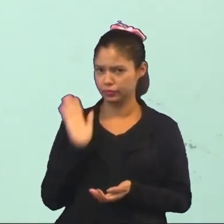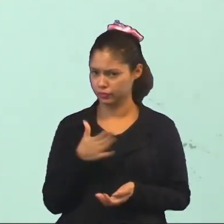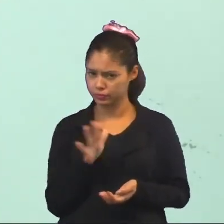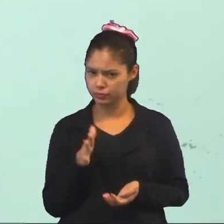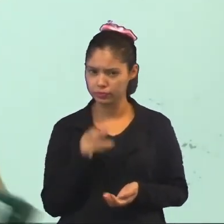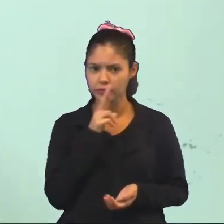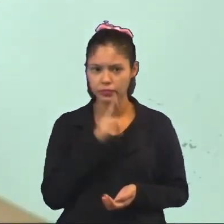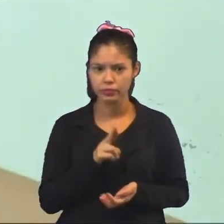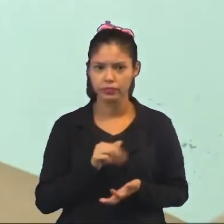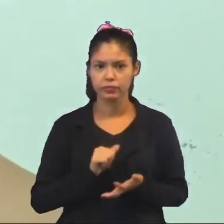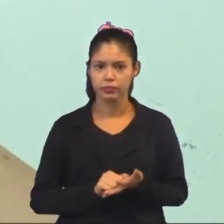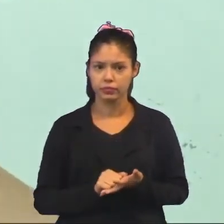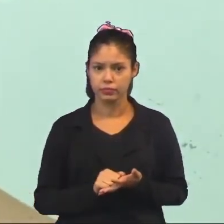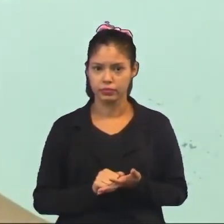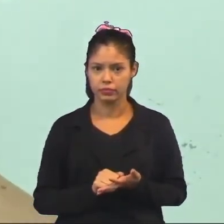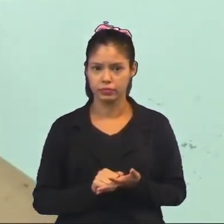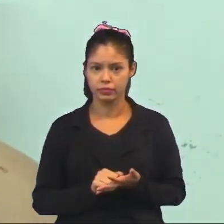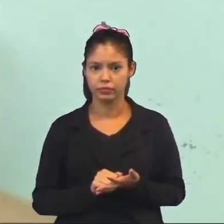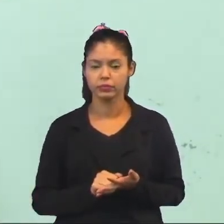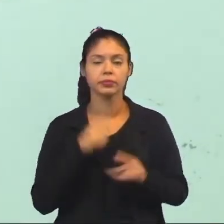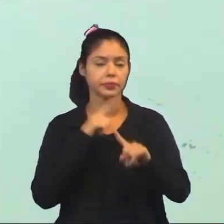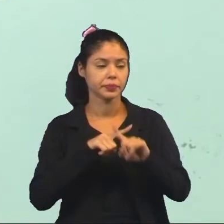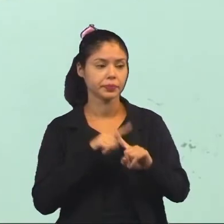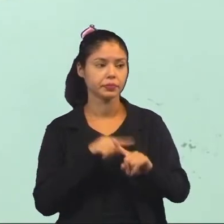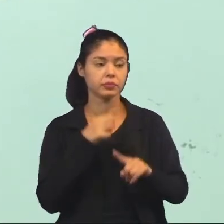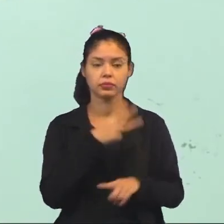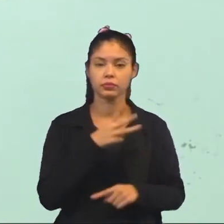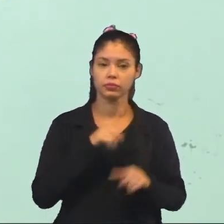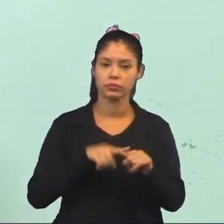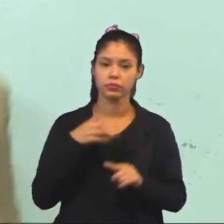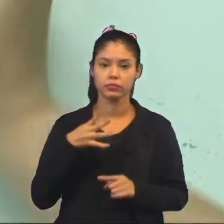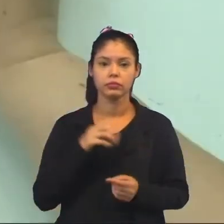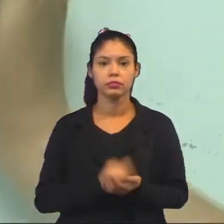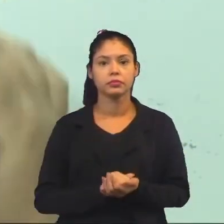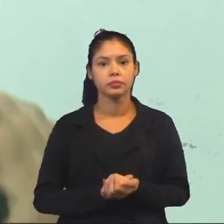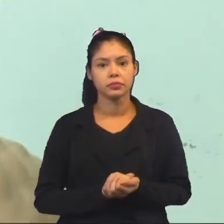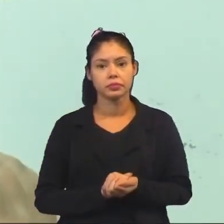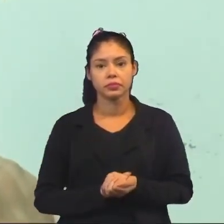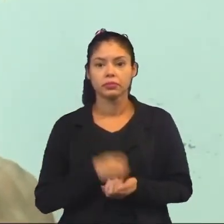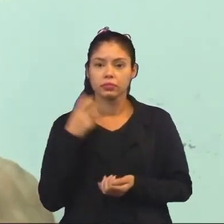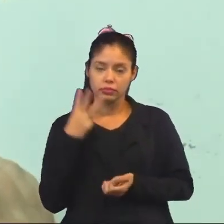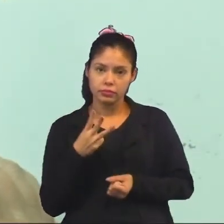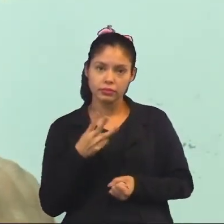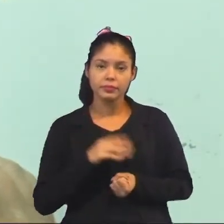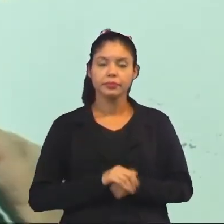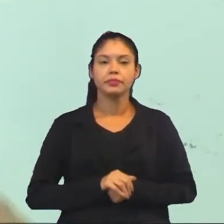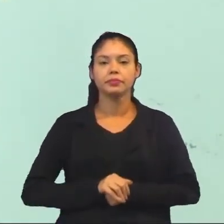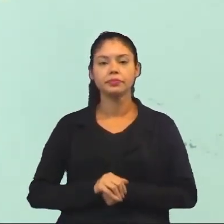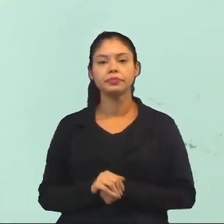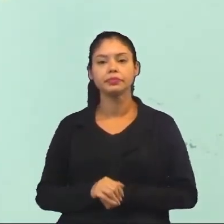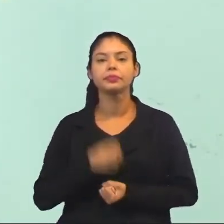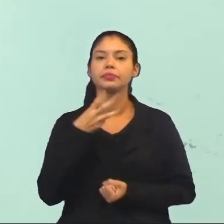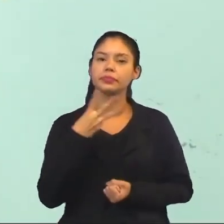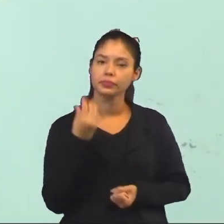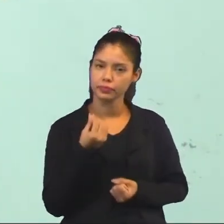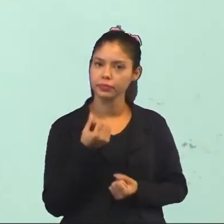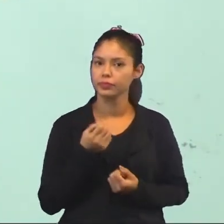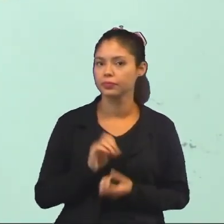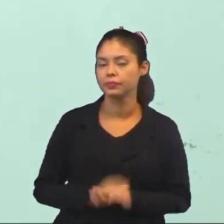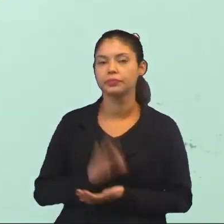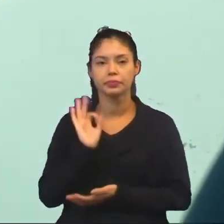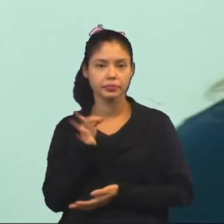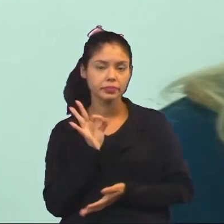cálculo direitinho? Primeiro multiplica os primeiros números, com o resultado eu multiplico o último número que